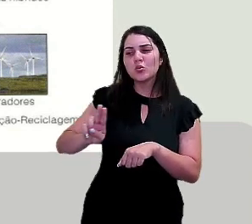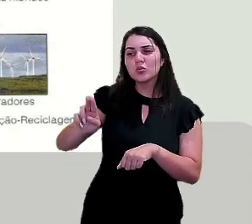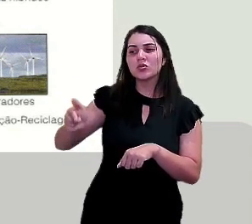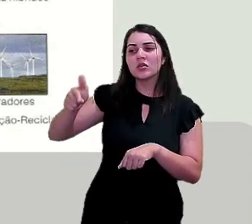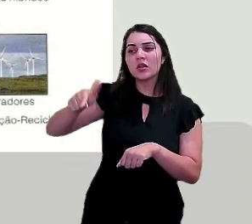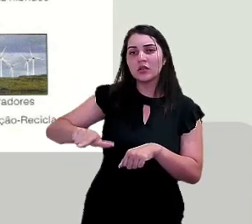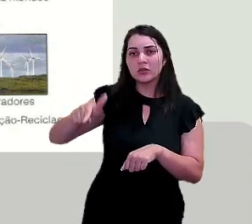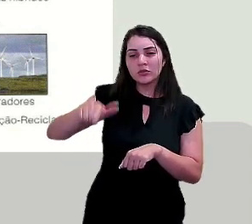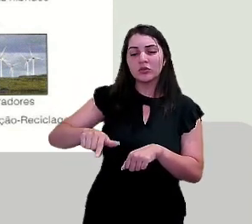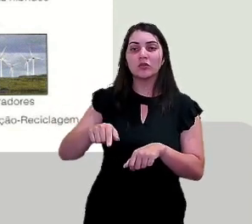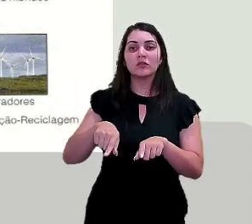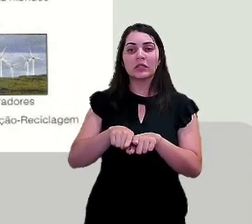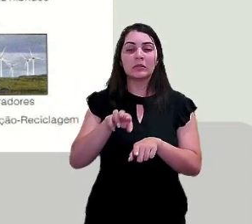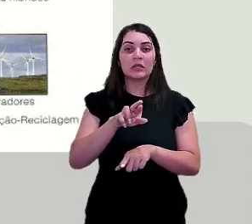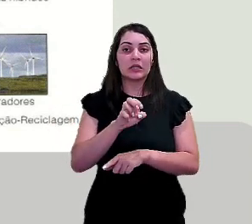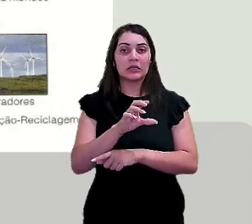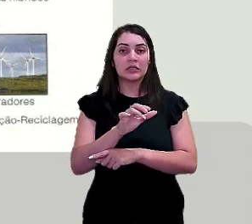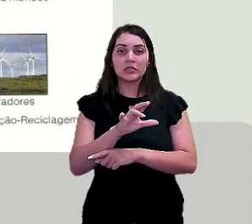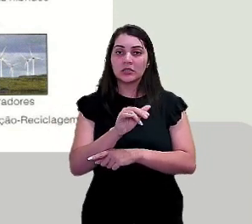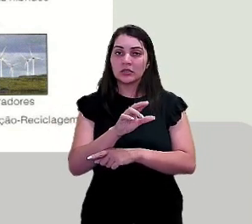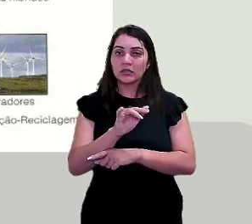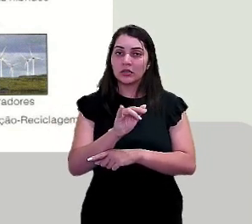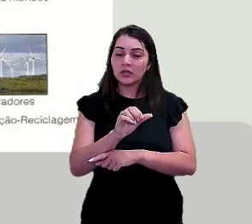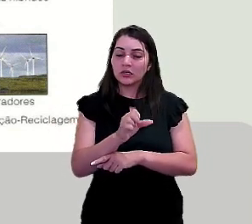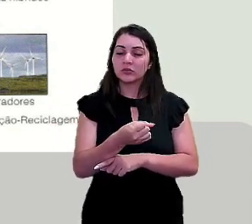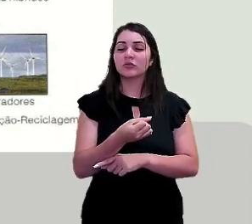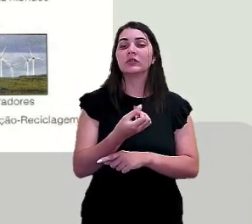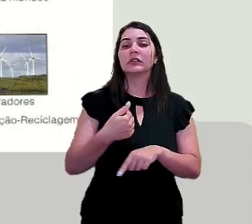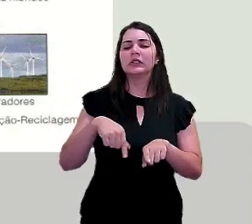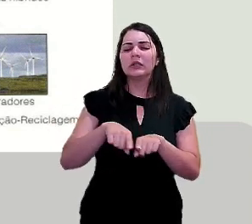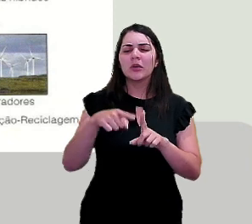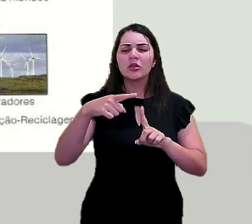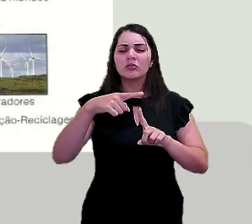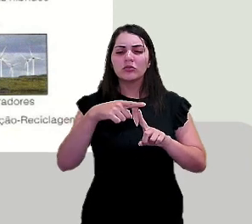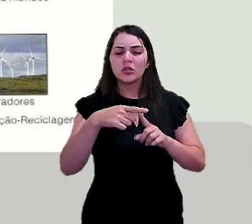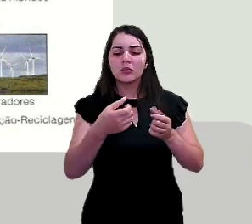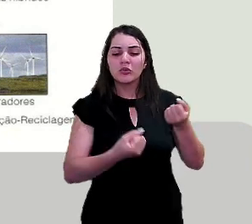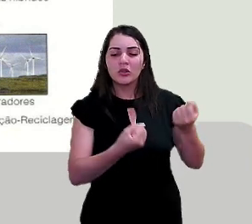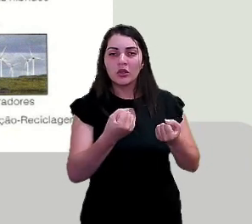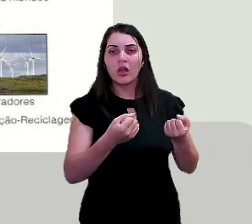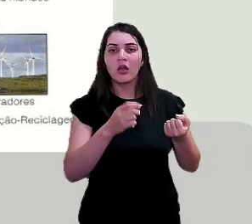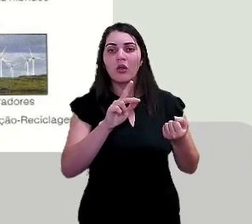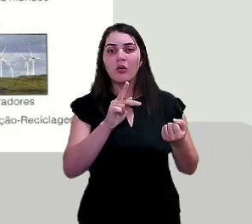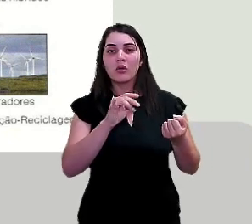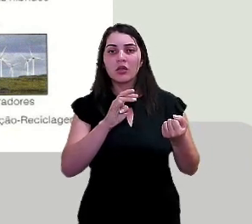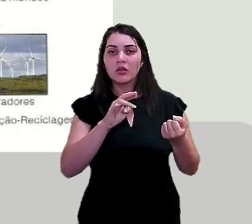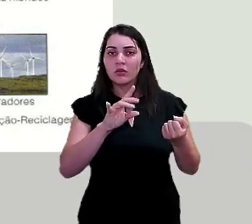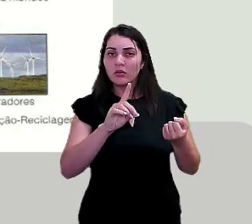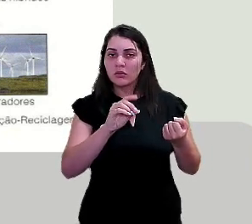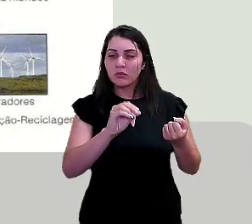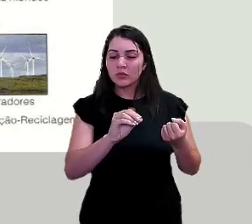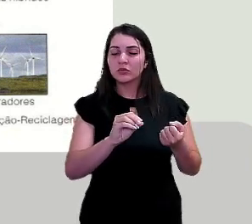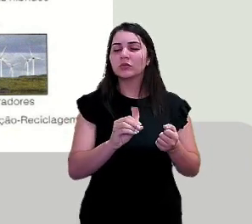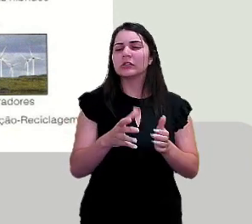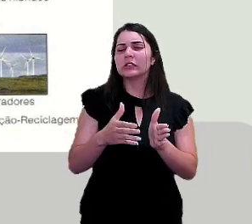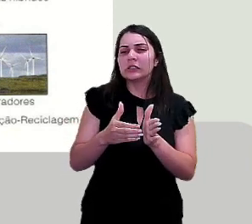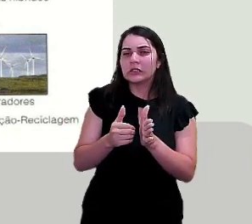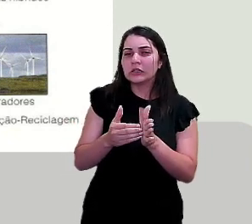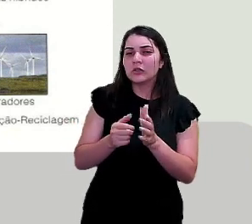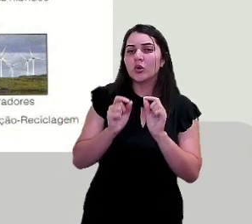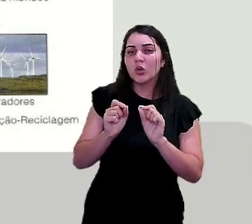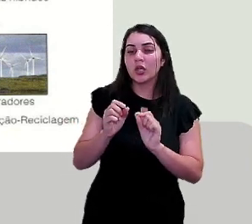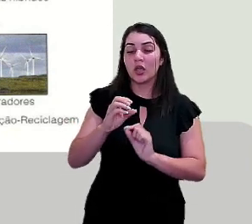e reciclagem, automotivos híbridos. Capturar e armazenar e armazenamento de